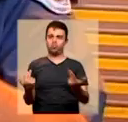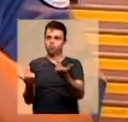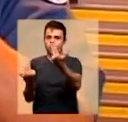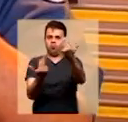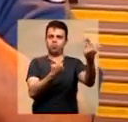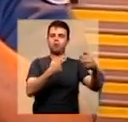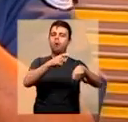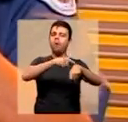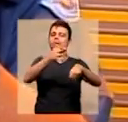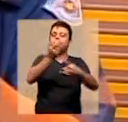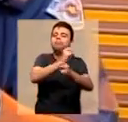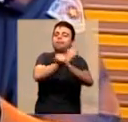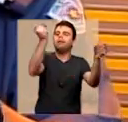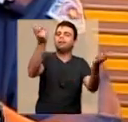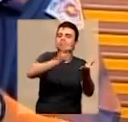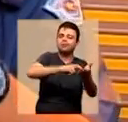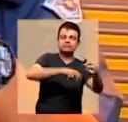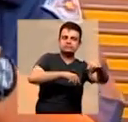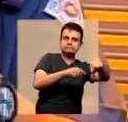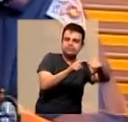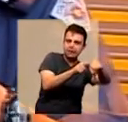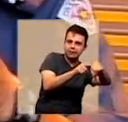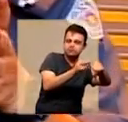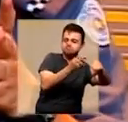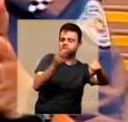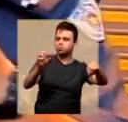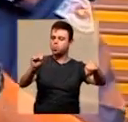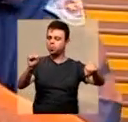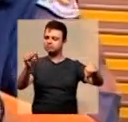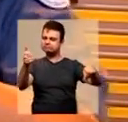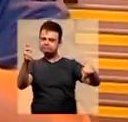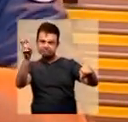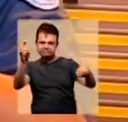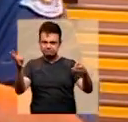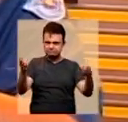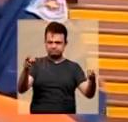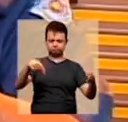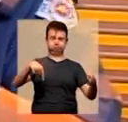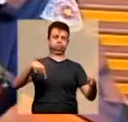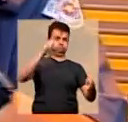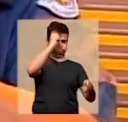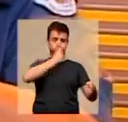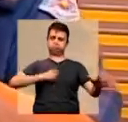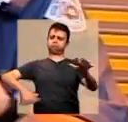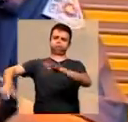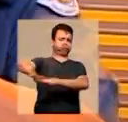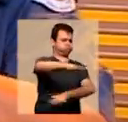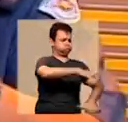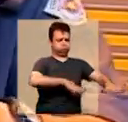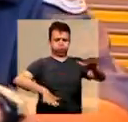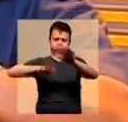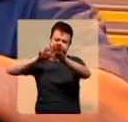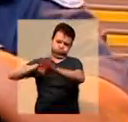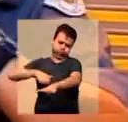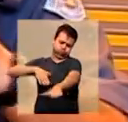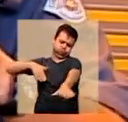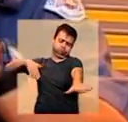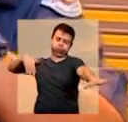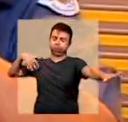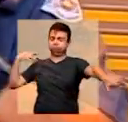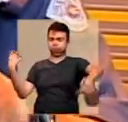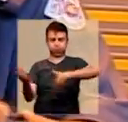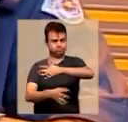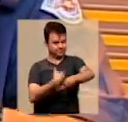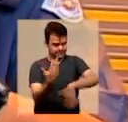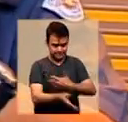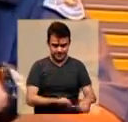rotatórias, das 7h30 da manhã, 15 para as 8, até umas 8h15, é um caos. É um caos. Para acidente de trânsito,